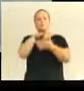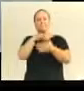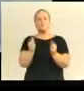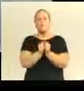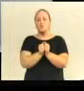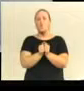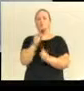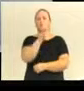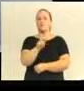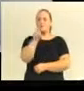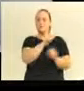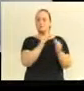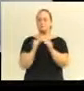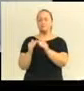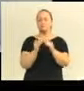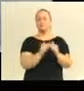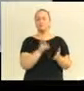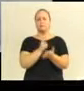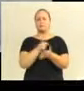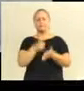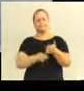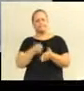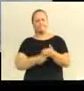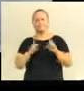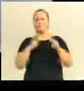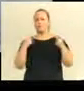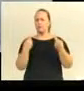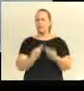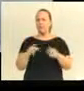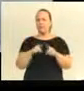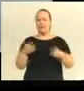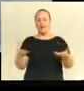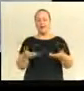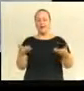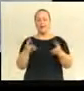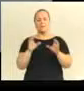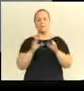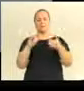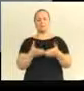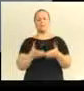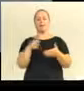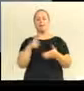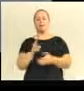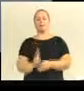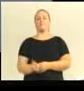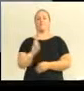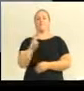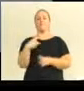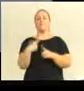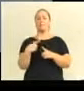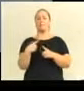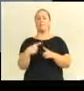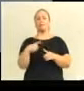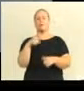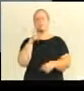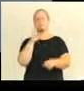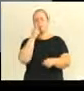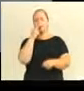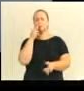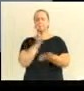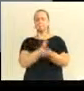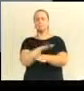protestos manifestações reuniões cobranças mas enfim a comunidade está tendo essa conquista merecida dando adeus à poeira a lama buracos e